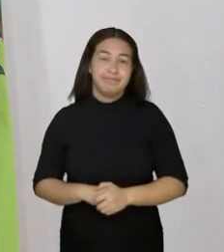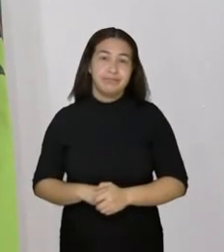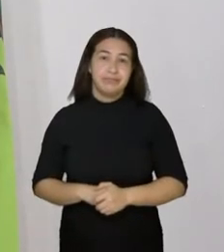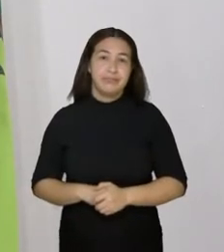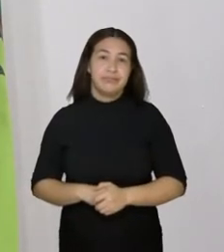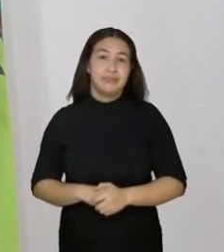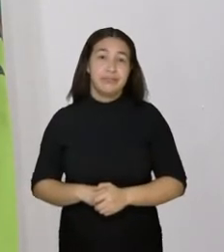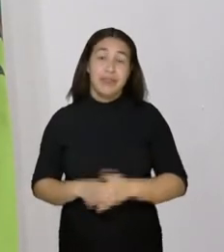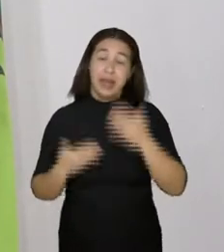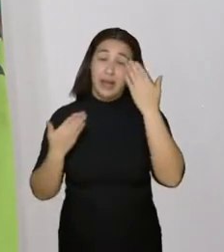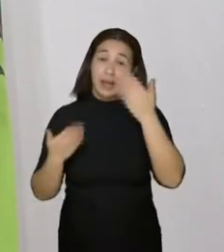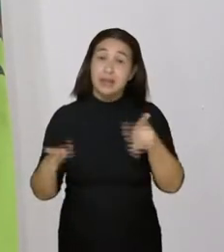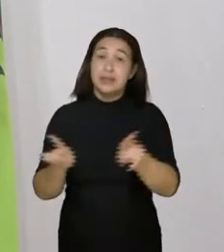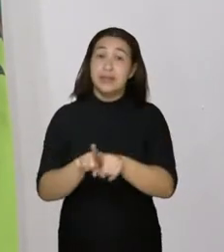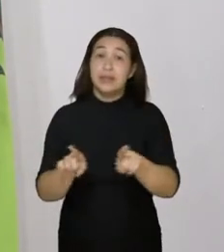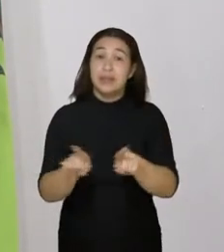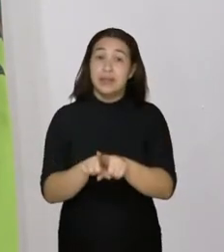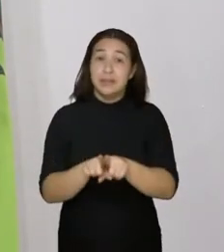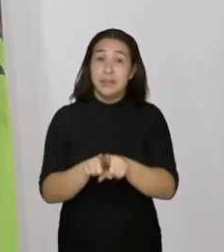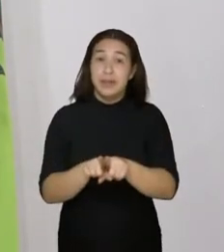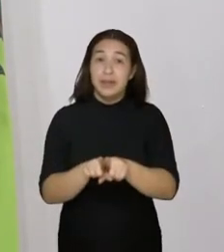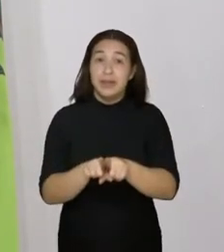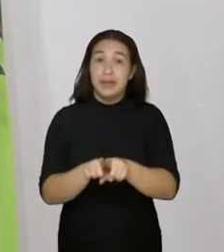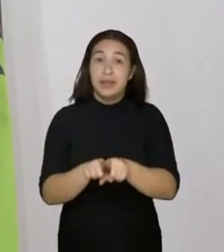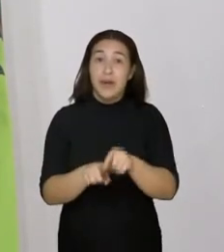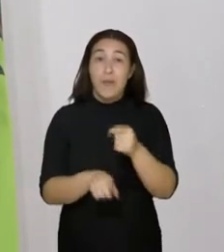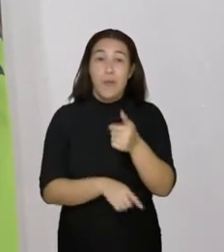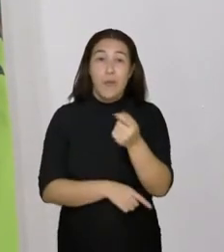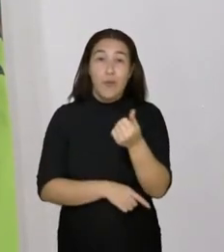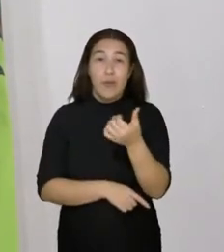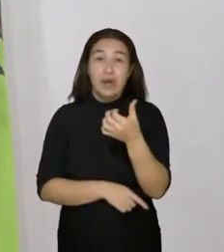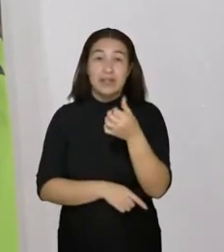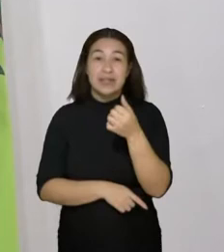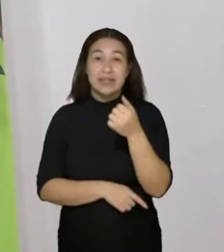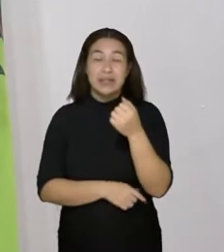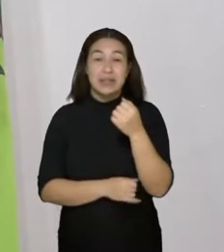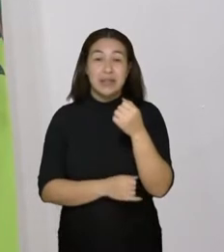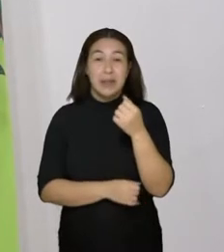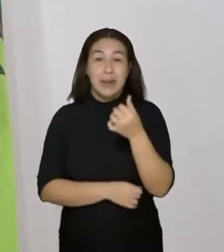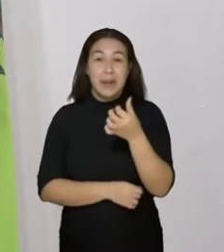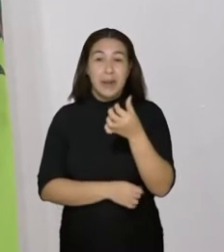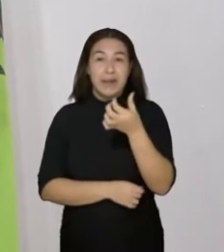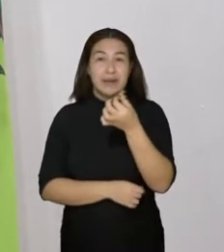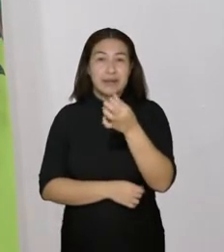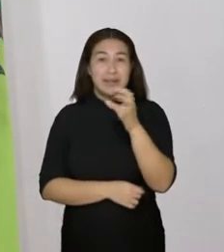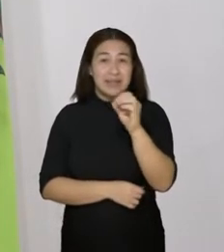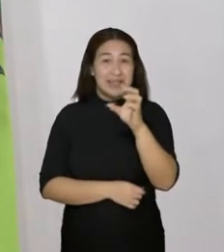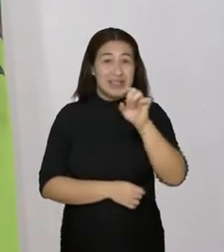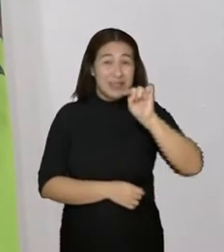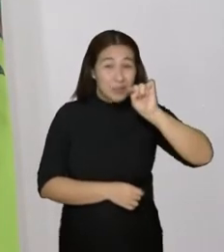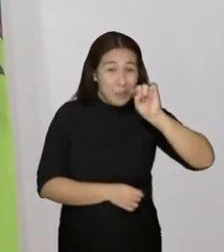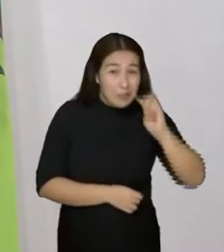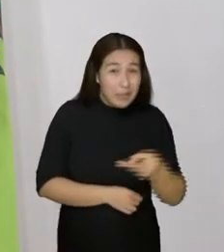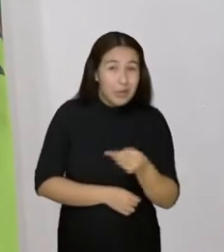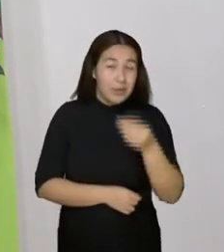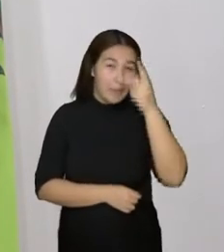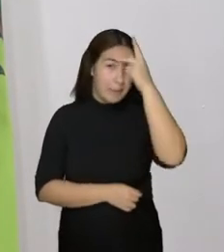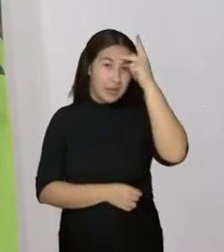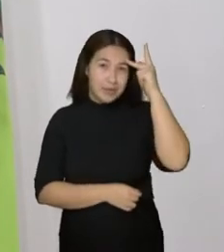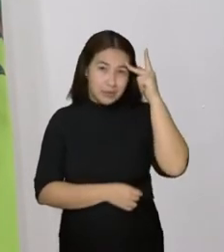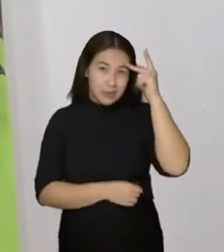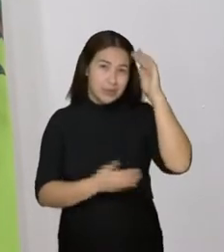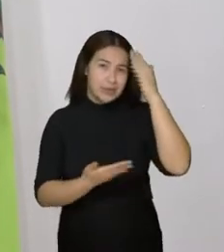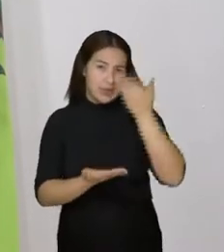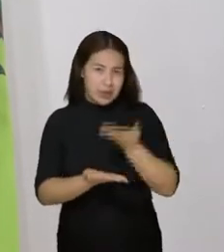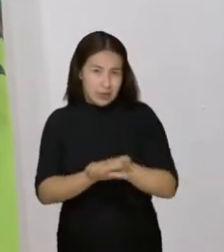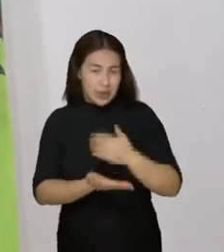e quero agradecer também Quase meio milhão de pessoas que dedicaram e que apostaram